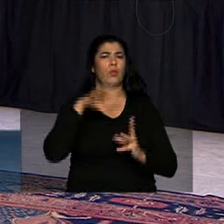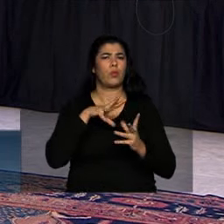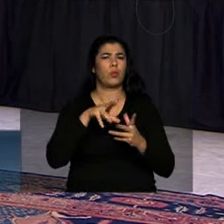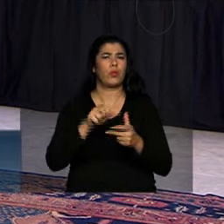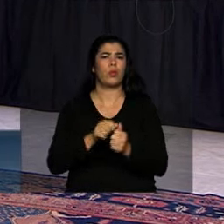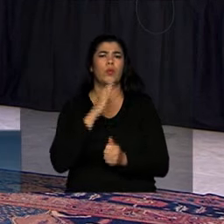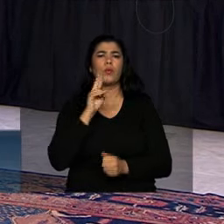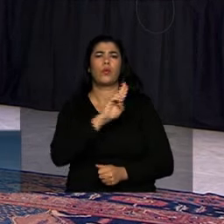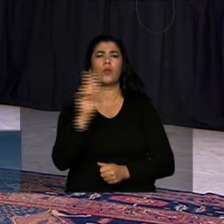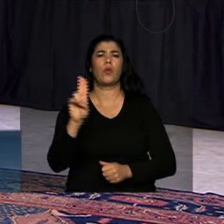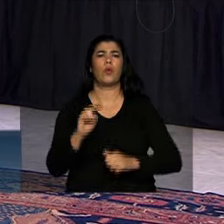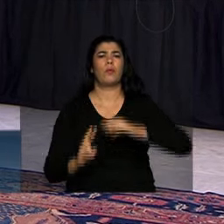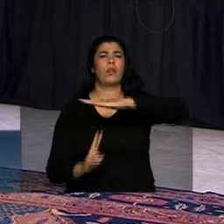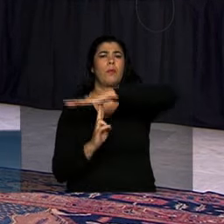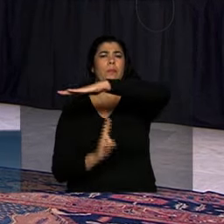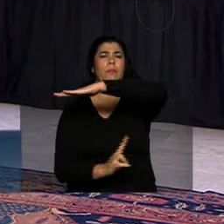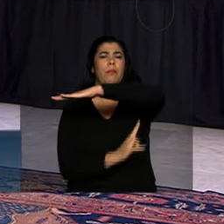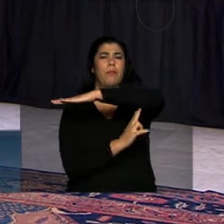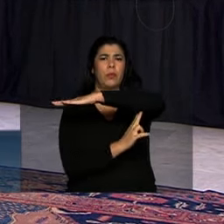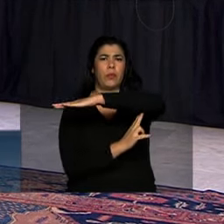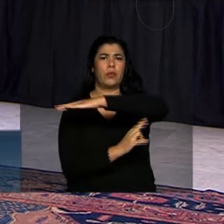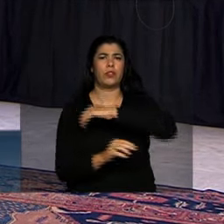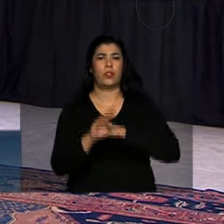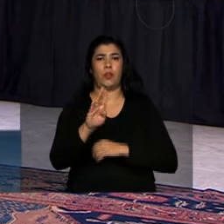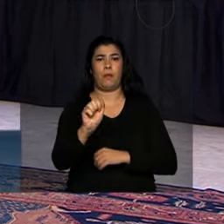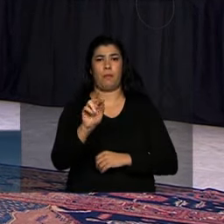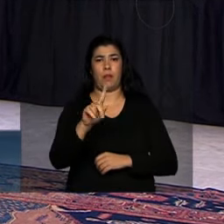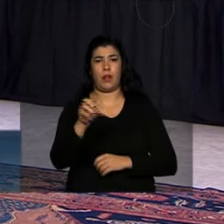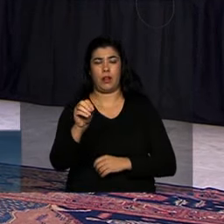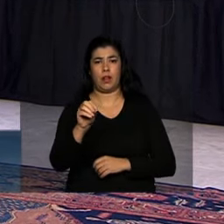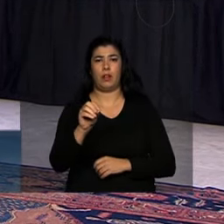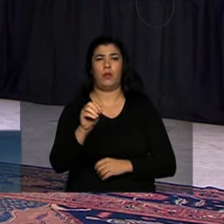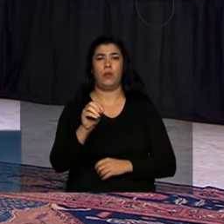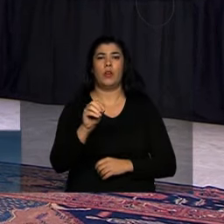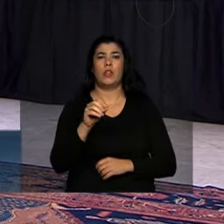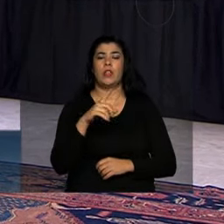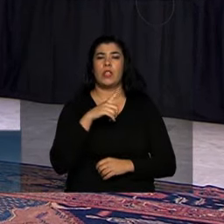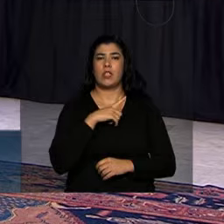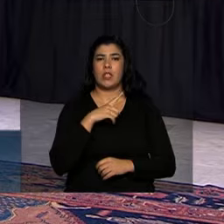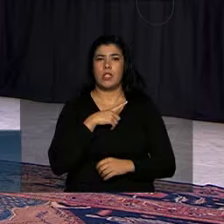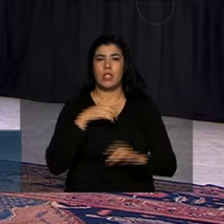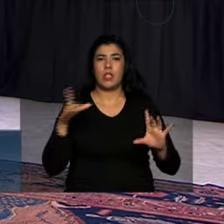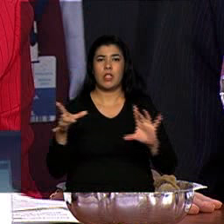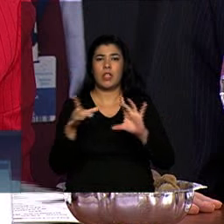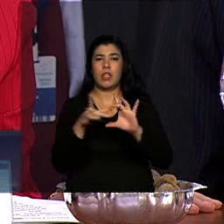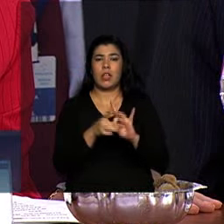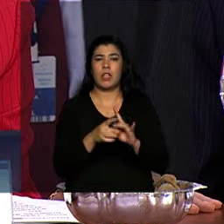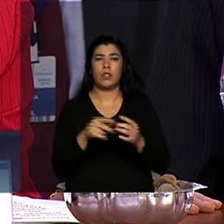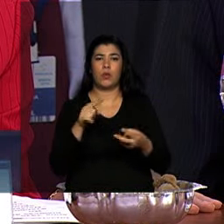as cidades de Jaguarão e Rio Branco. A construção